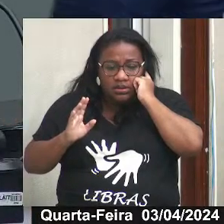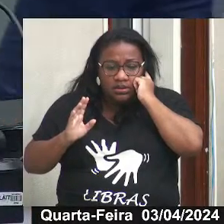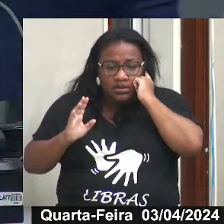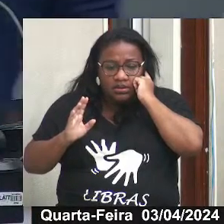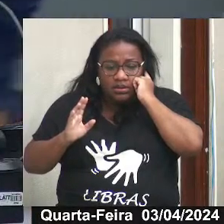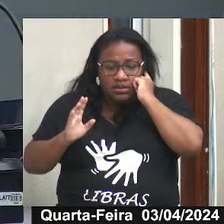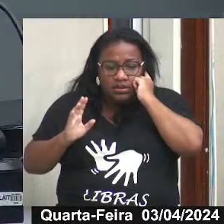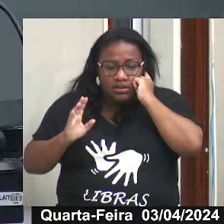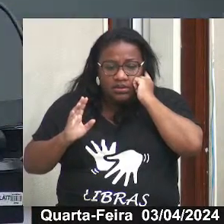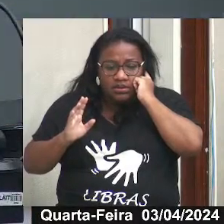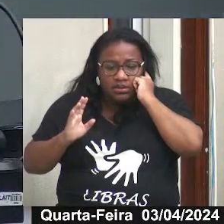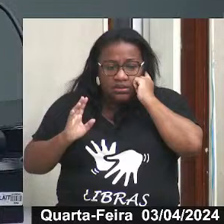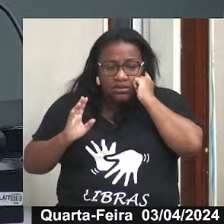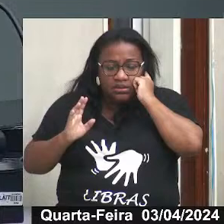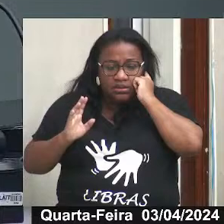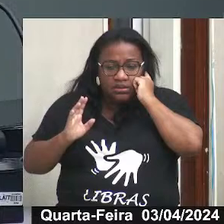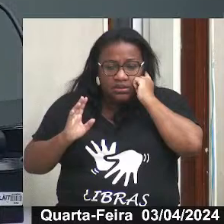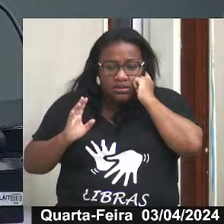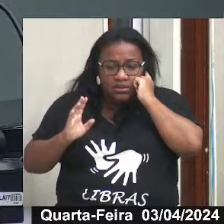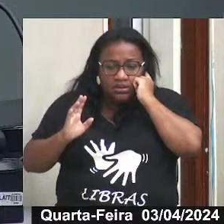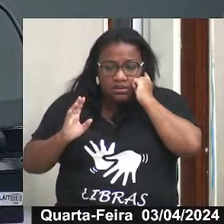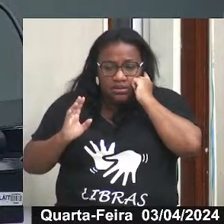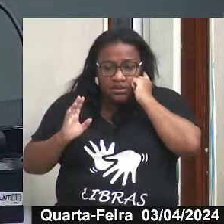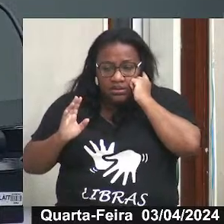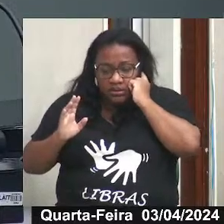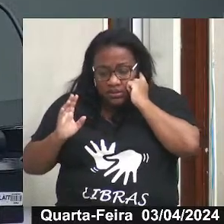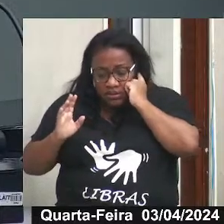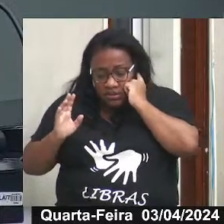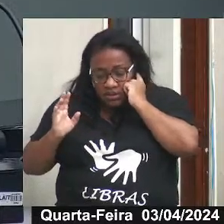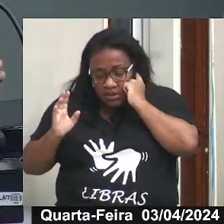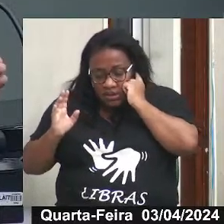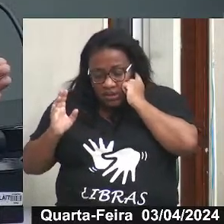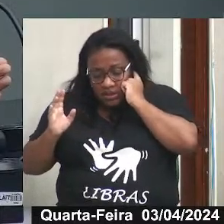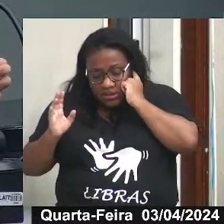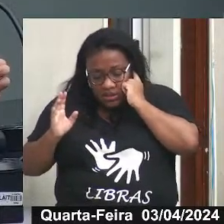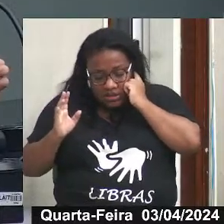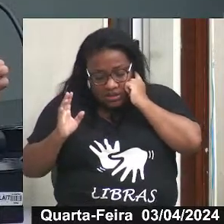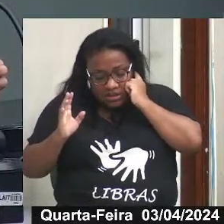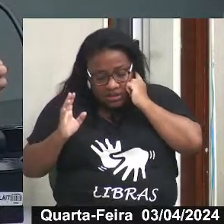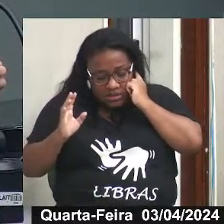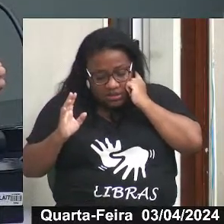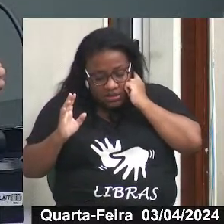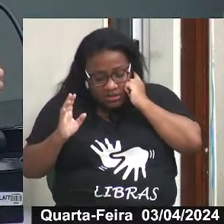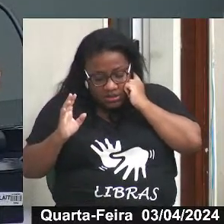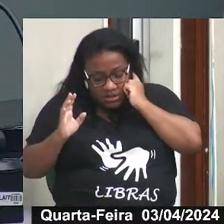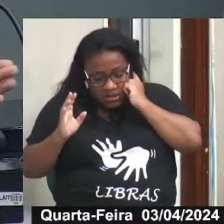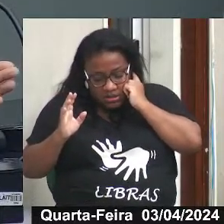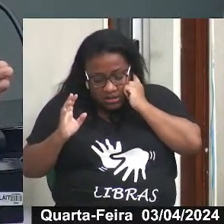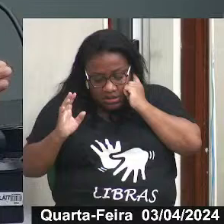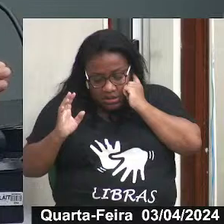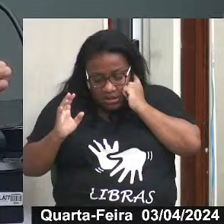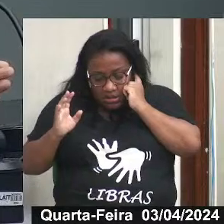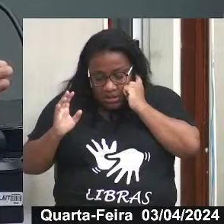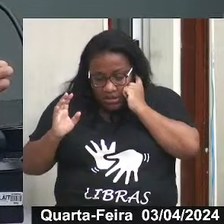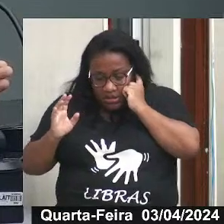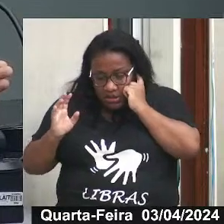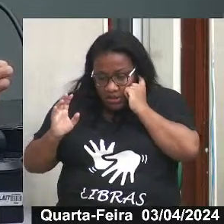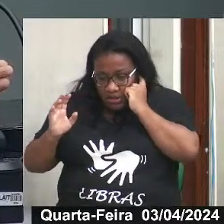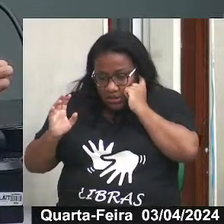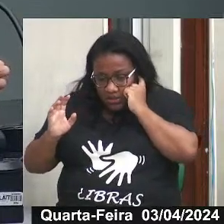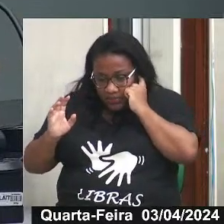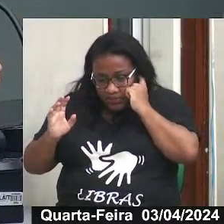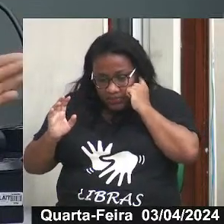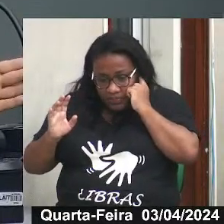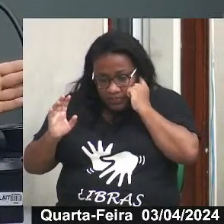pré-candidatos que estão lá. Então, quero agradecer a parceria de todos que estão lá hoje e estão ajudando a compor o partido, a tornar um partido forte aqui